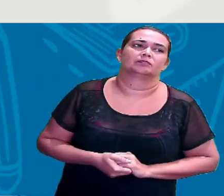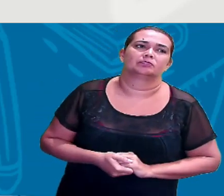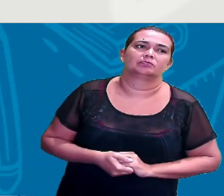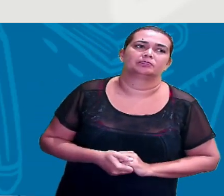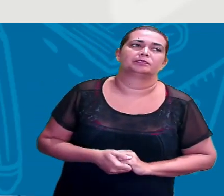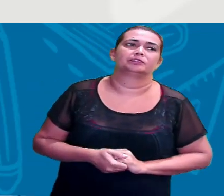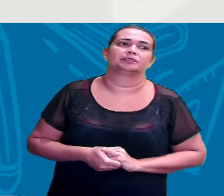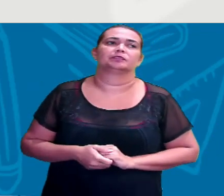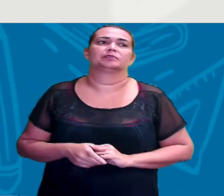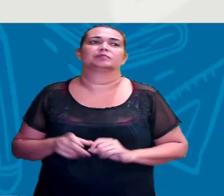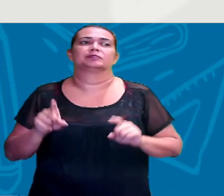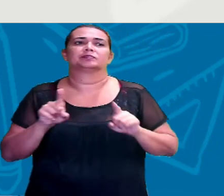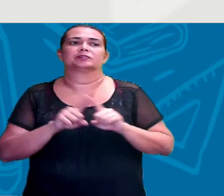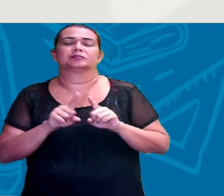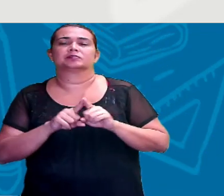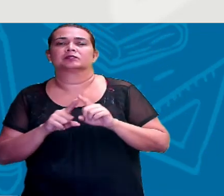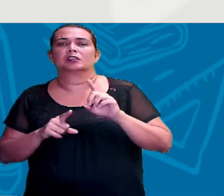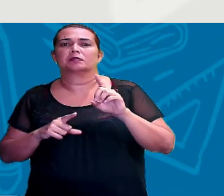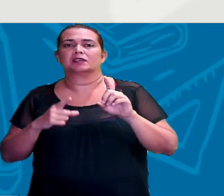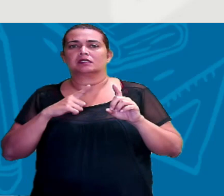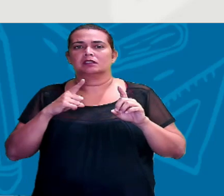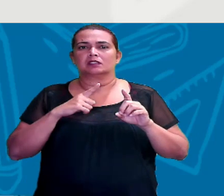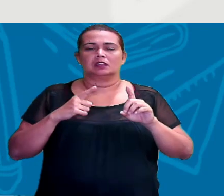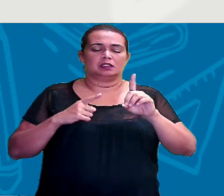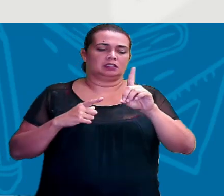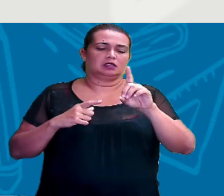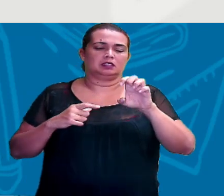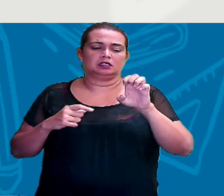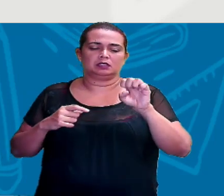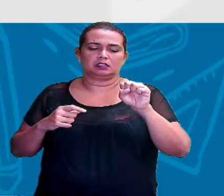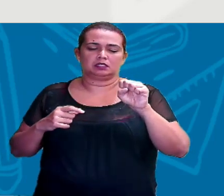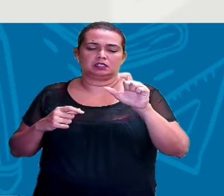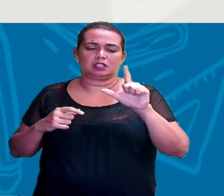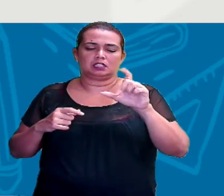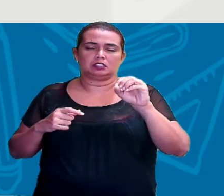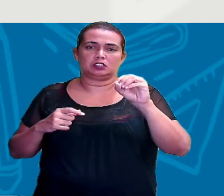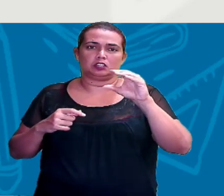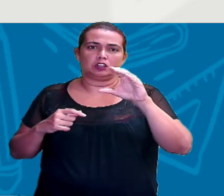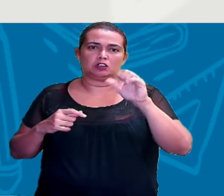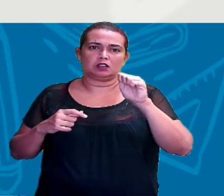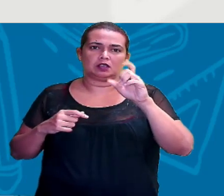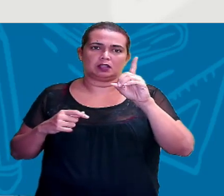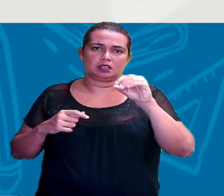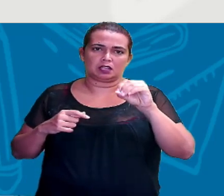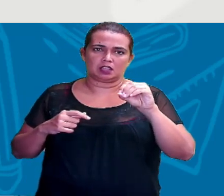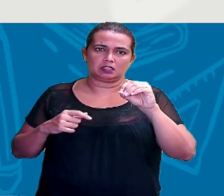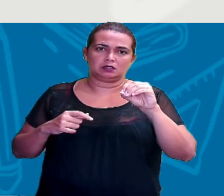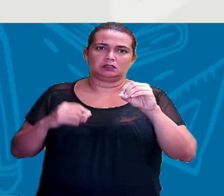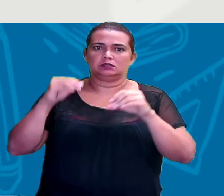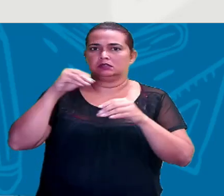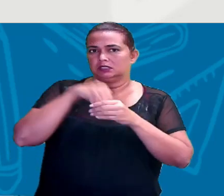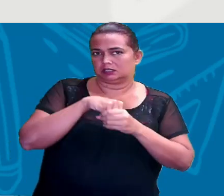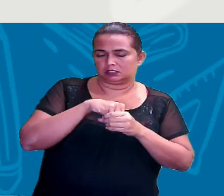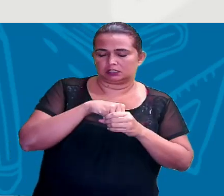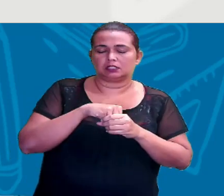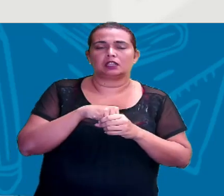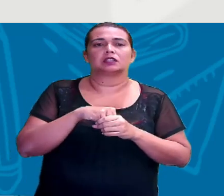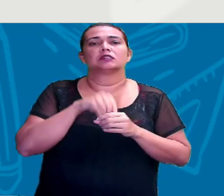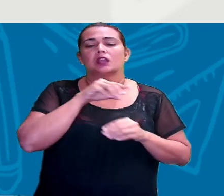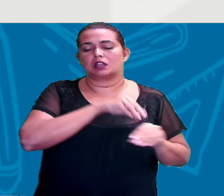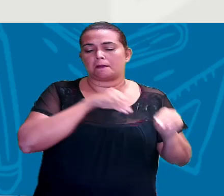Existem também os chamados deslocados internos, que imigram pelos mesmos motivos do refugiado, mas para